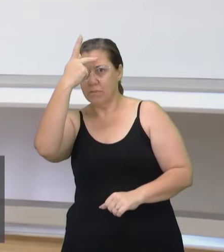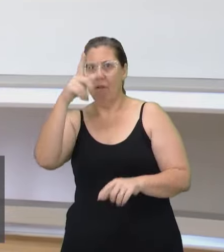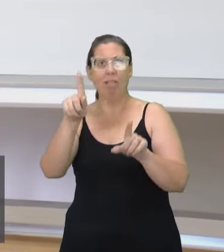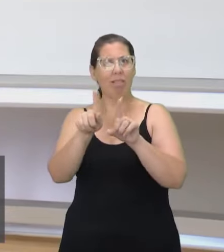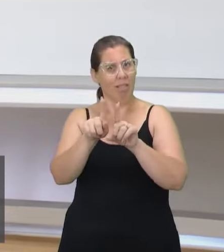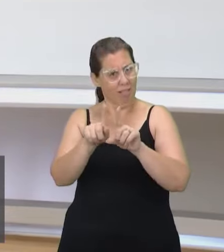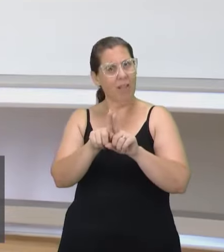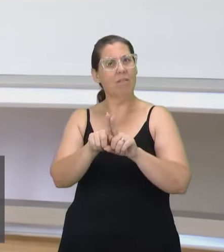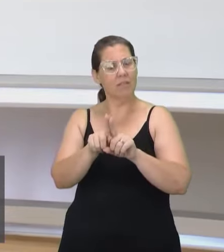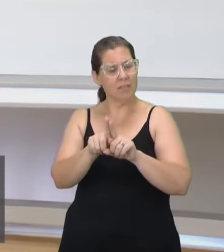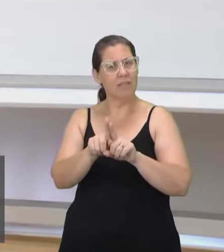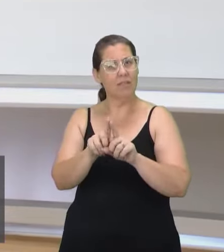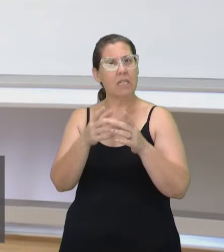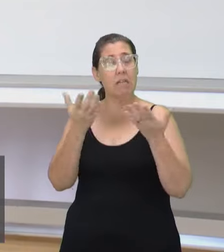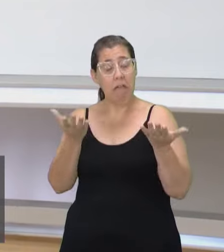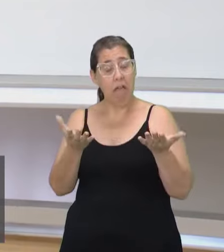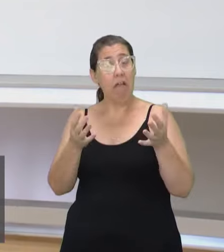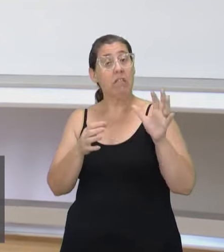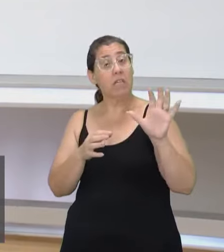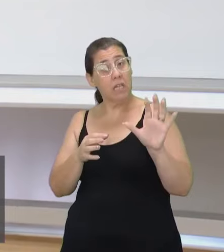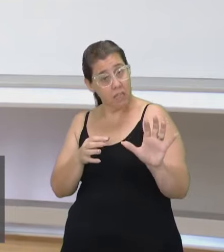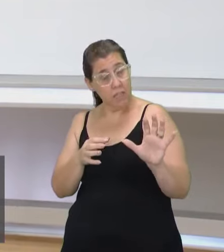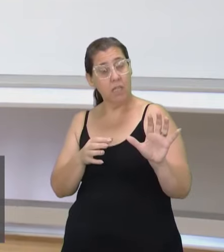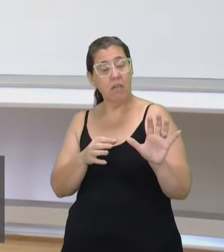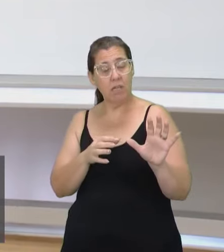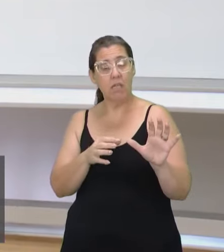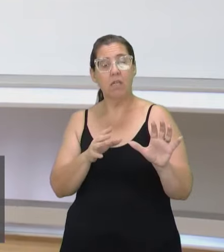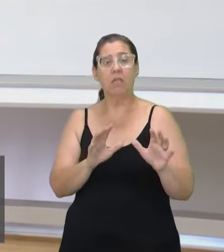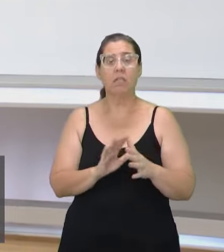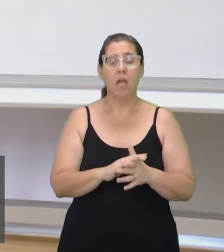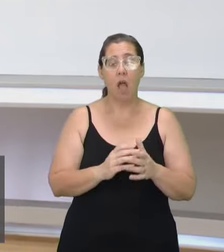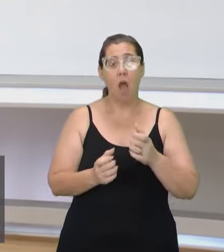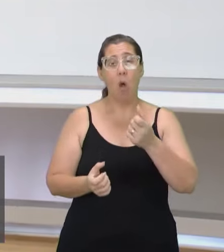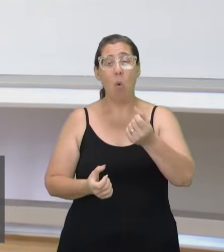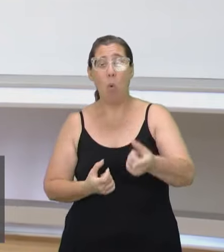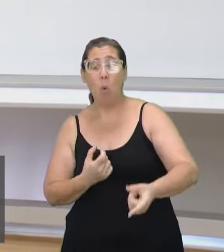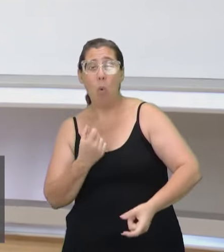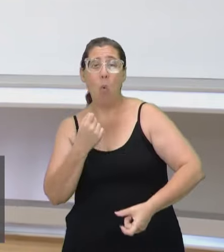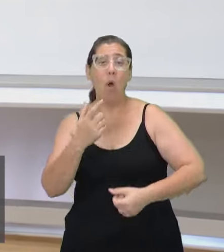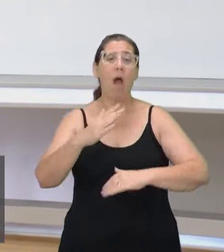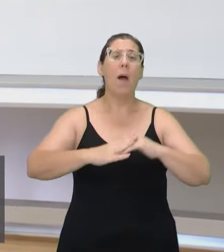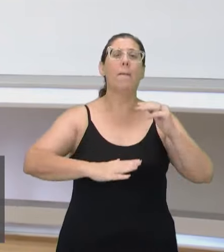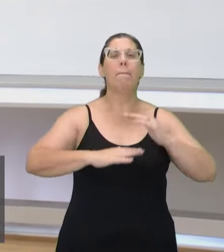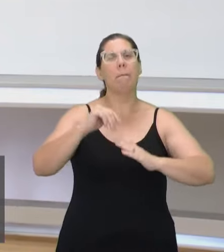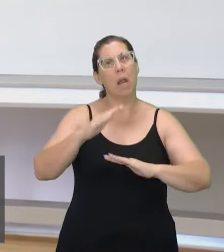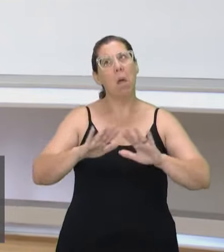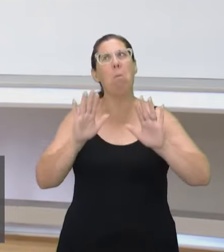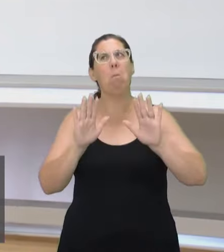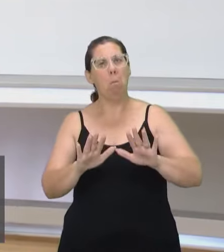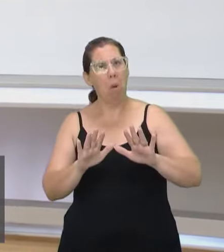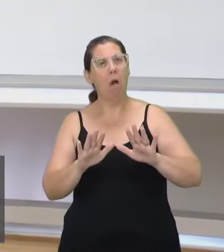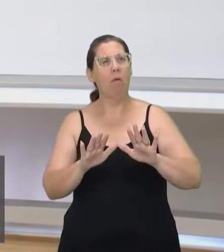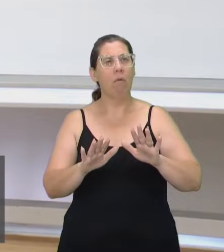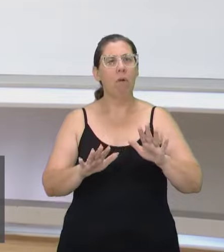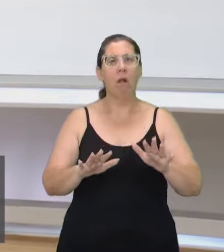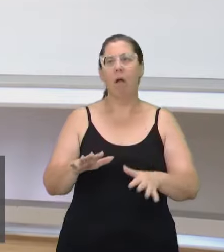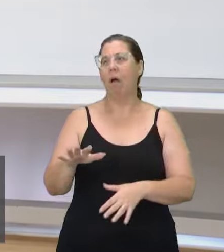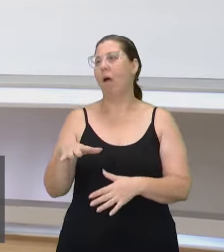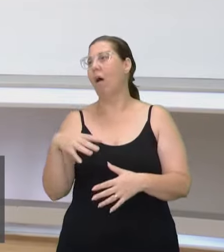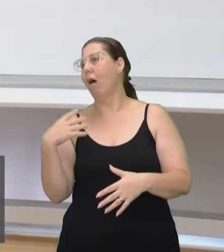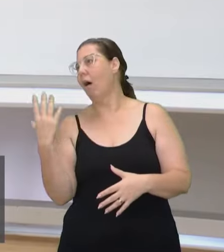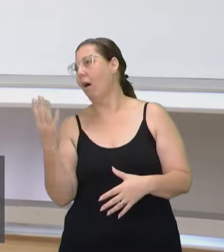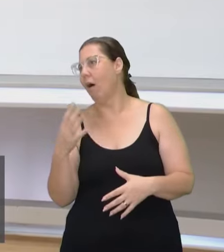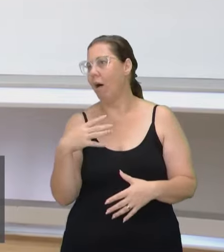essa realidade, né? E é nesse sentido que algumas práticas podem proporcionar alguns vislumbres dessas